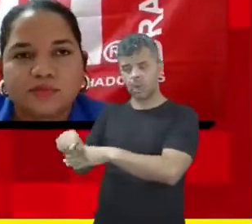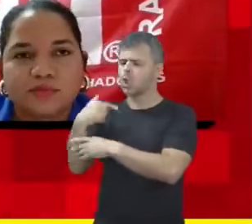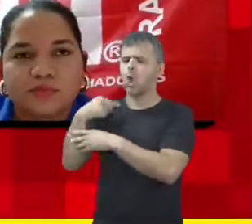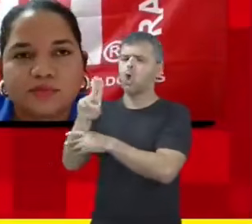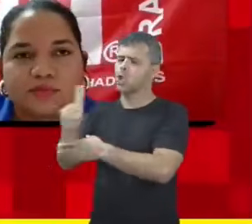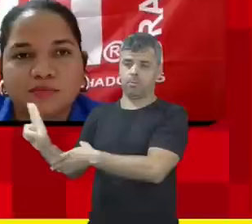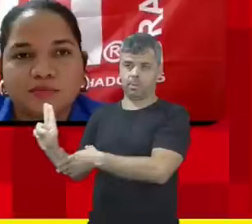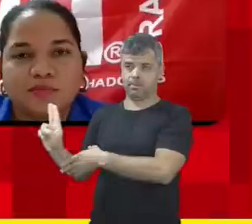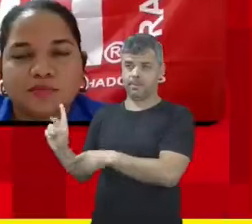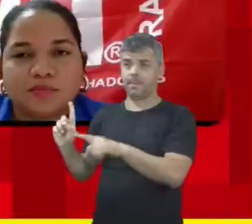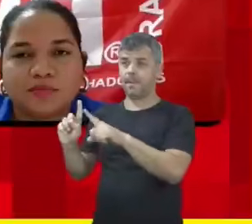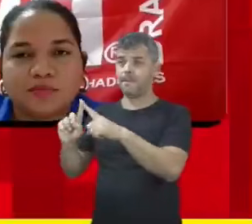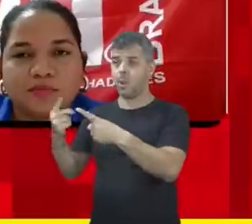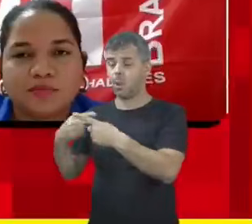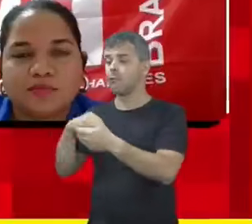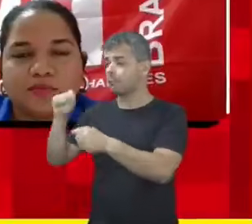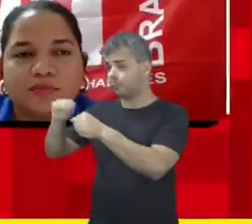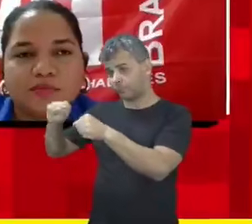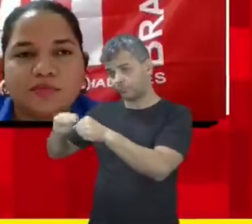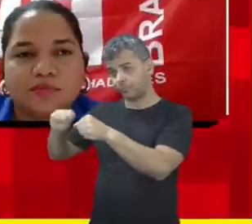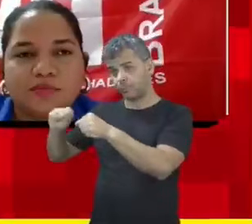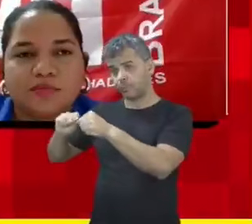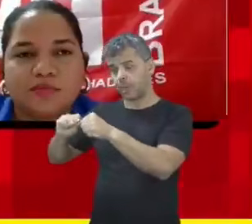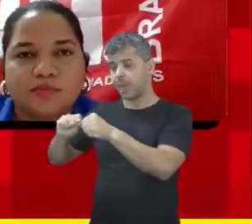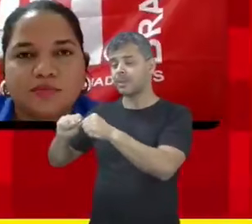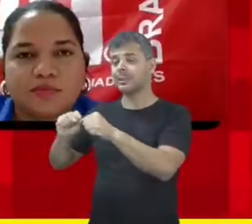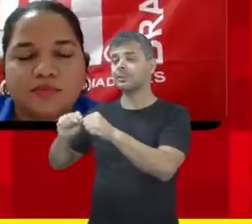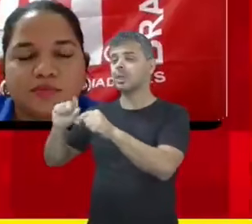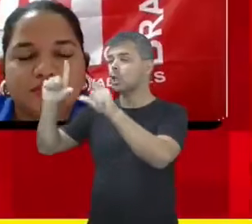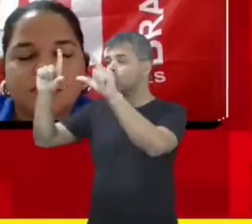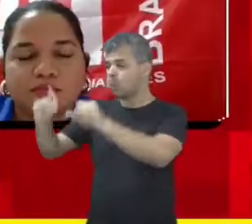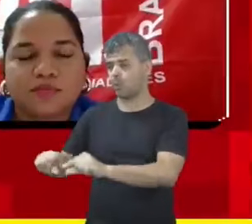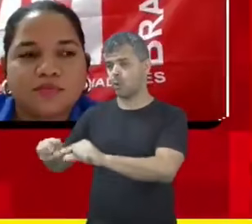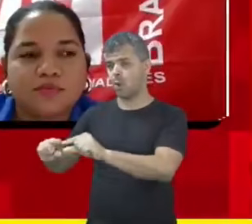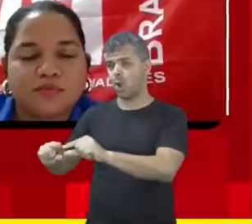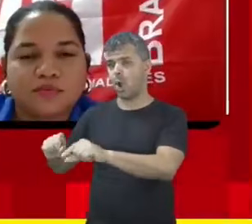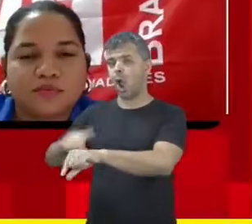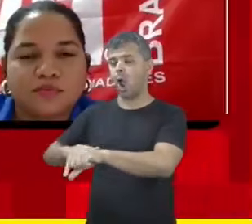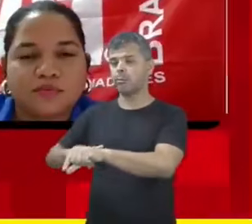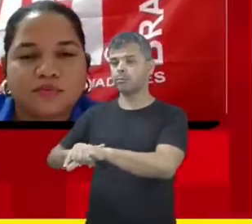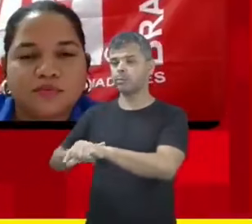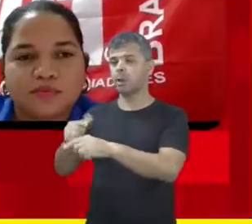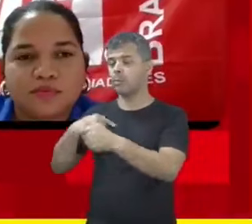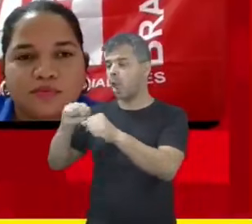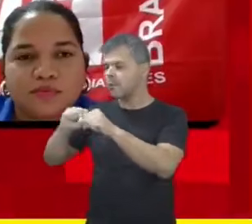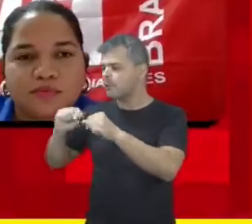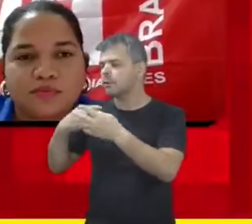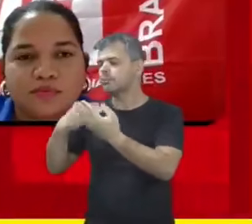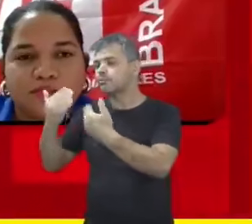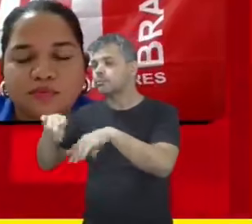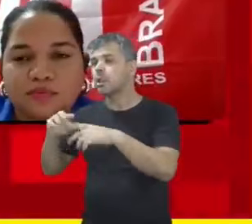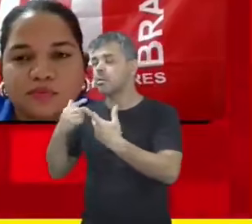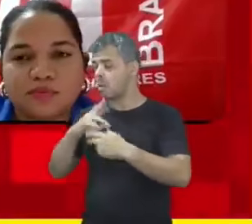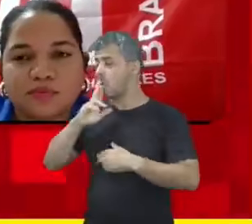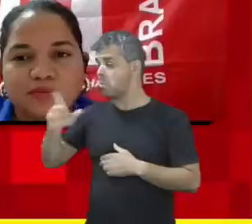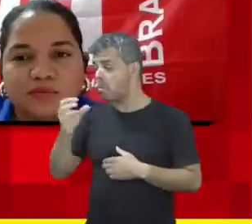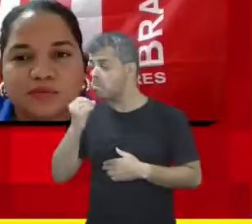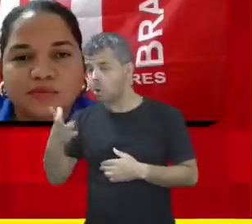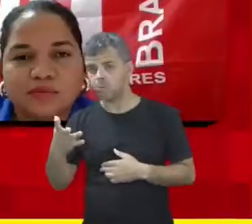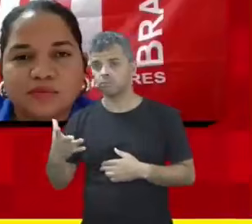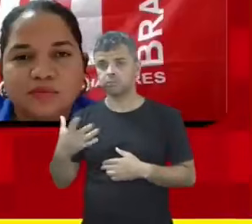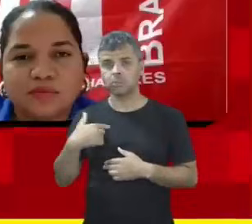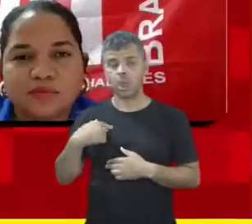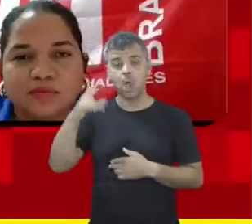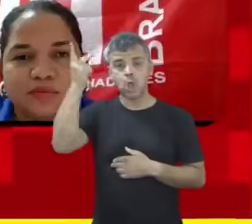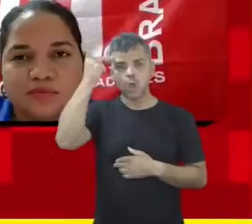exatamente qual, mas aplicou a jornada de trabalho reduzida já. Olha que incrível. Já está fazendo os testes e está tendo resultados positivos. Em São